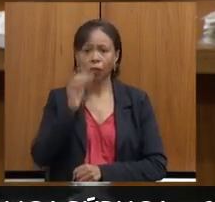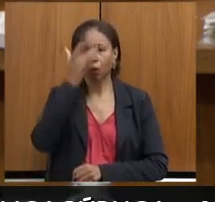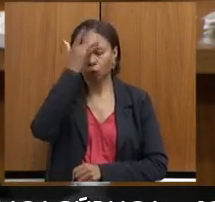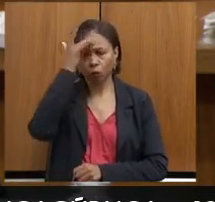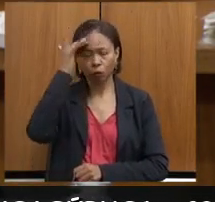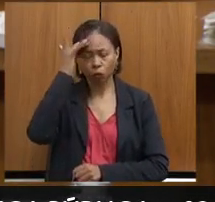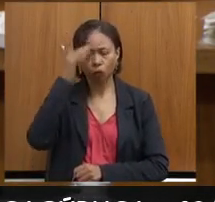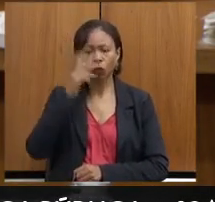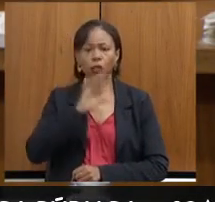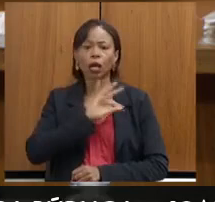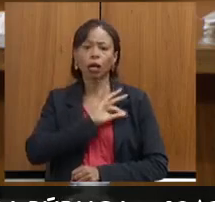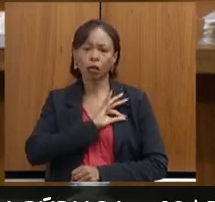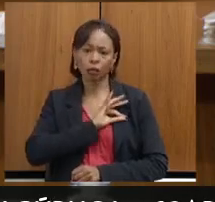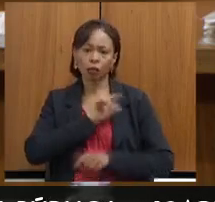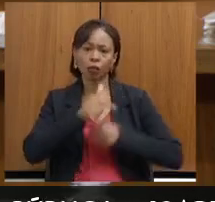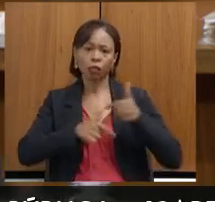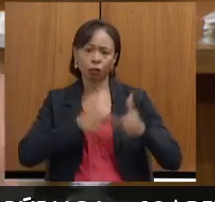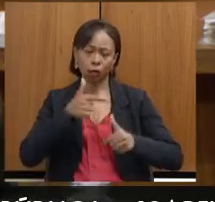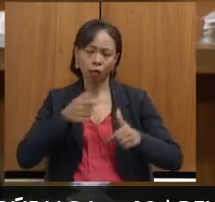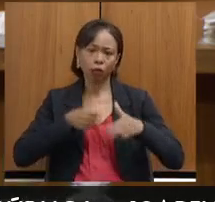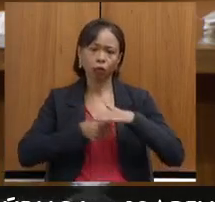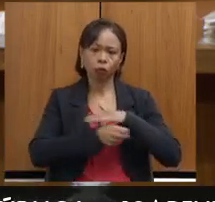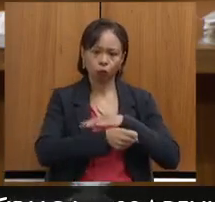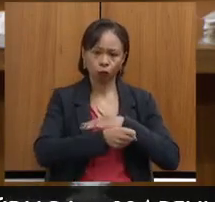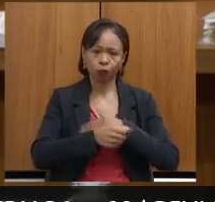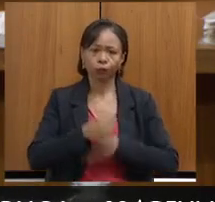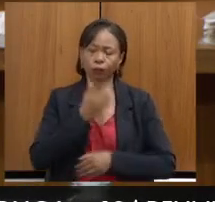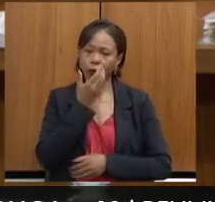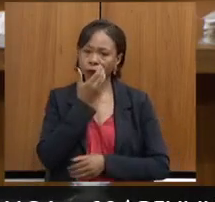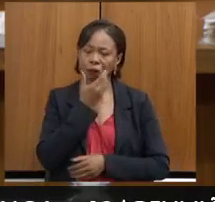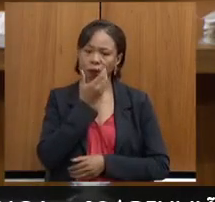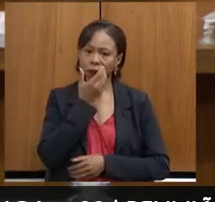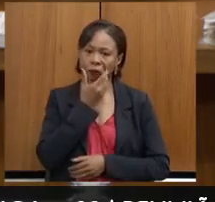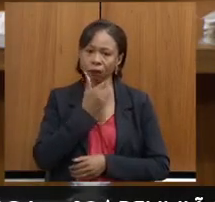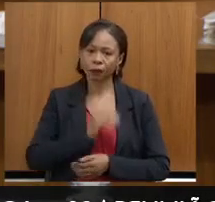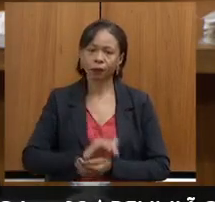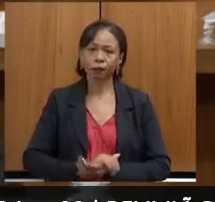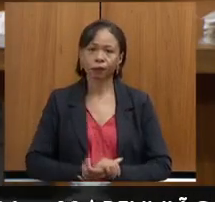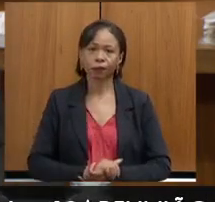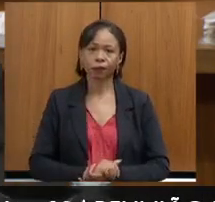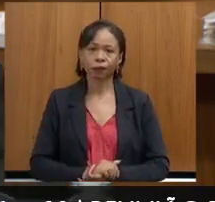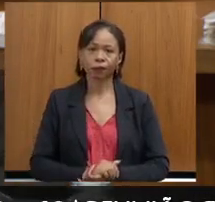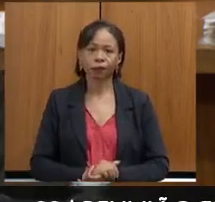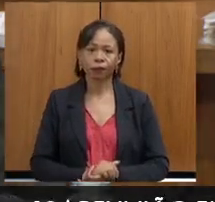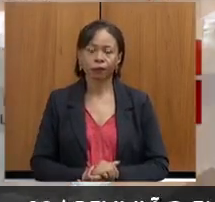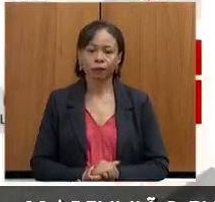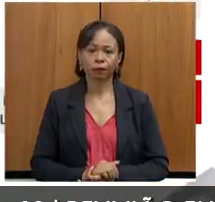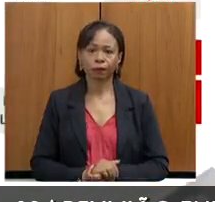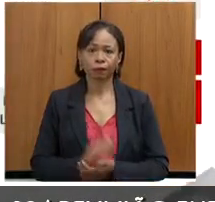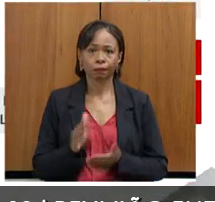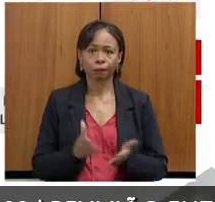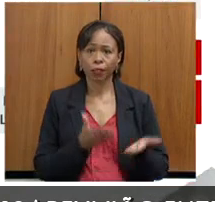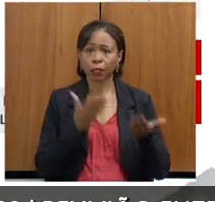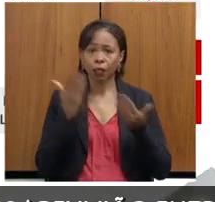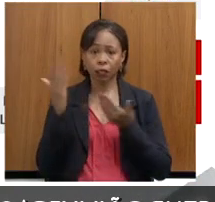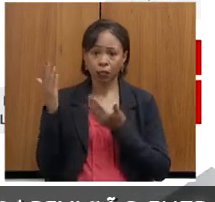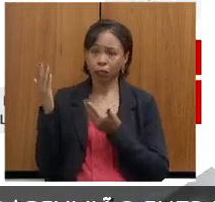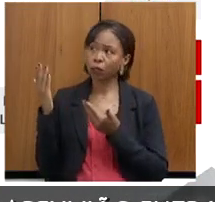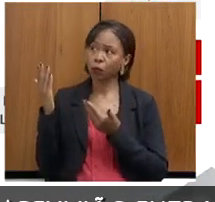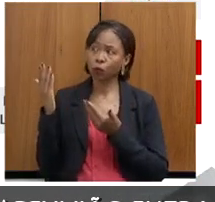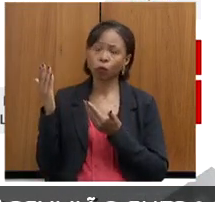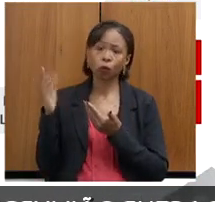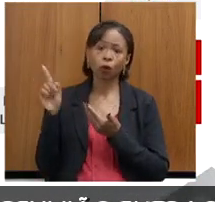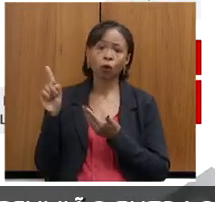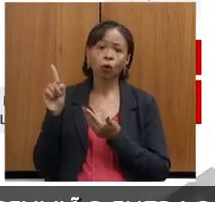profissionais trabalhando na Polícia Civil pode continuar por gentileza neste outro quadro